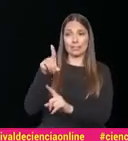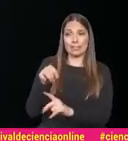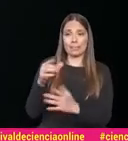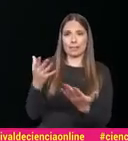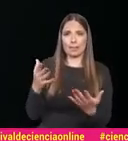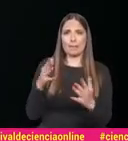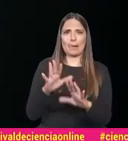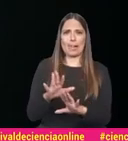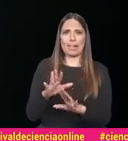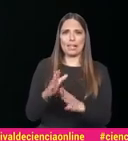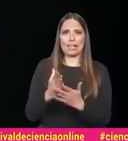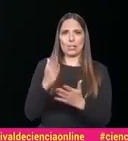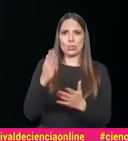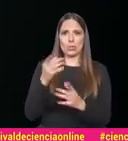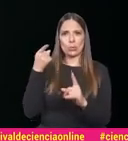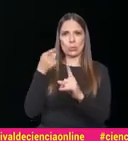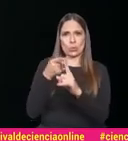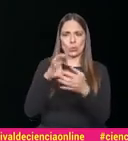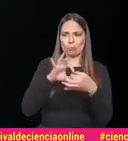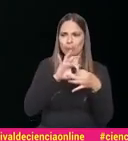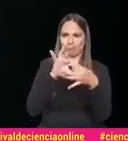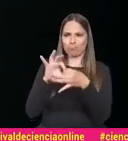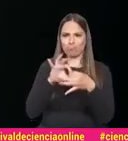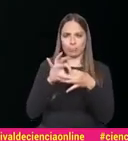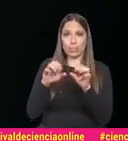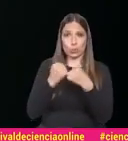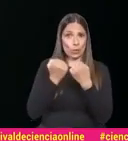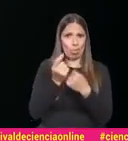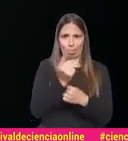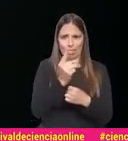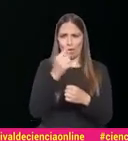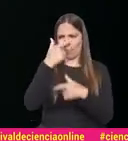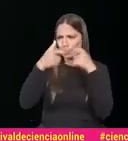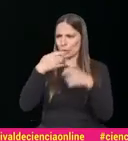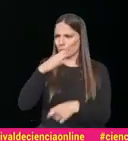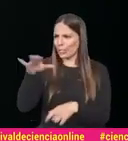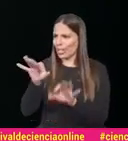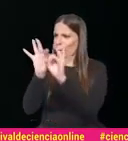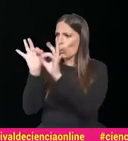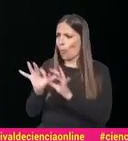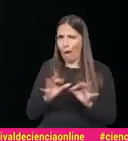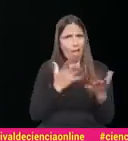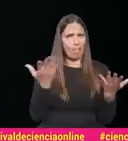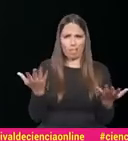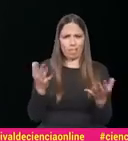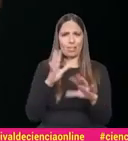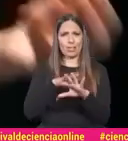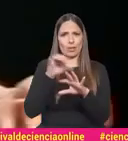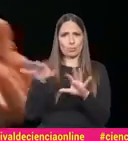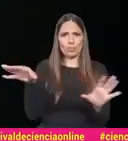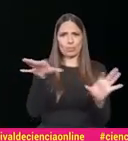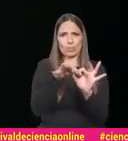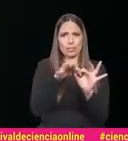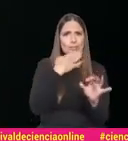mais do que um papel corporativo de uma sociedade, os cientistas são iguais a todos os outros e por isso a relação